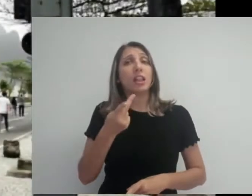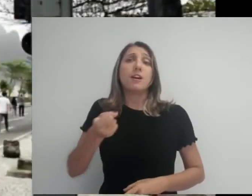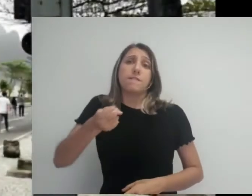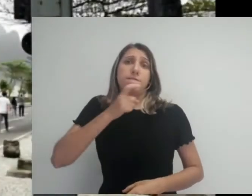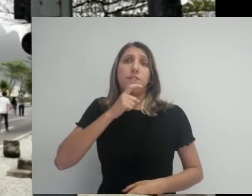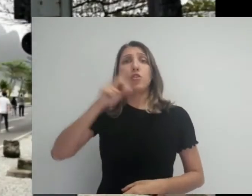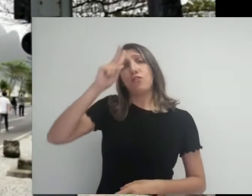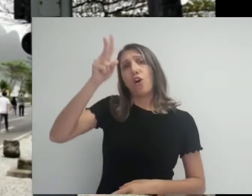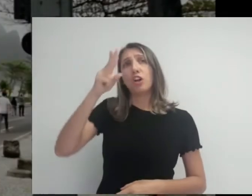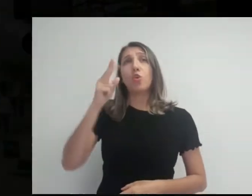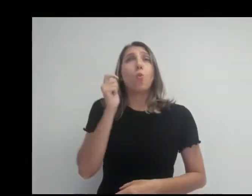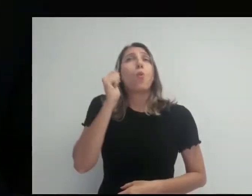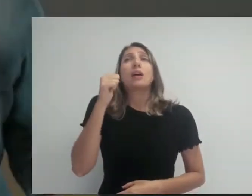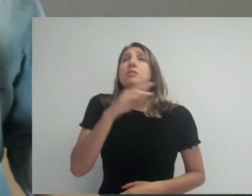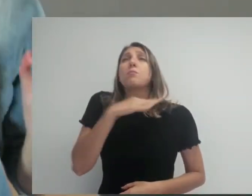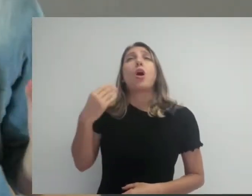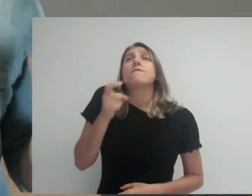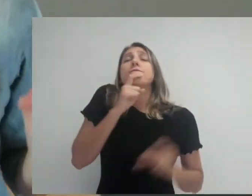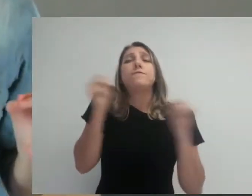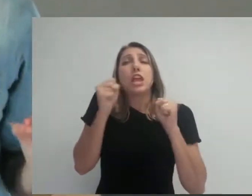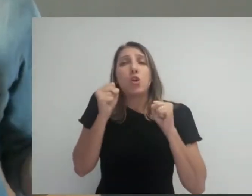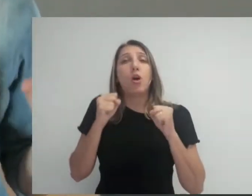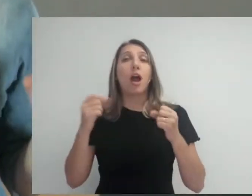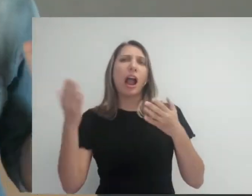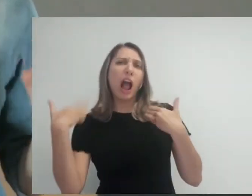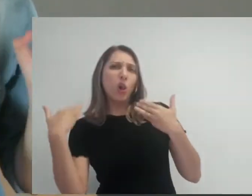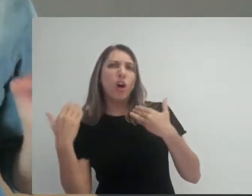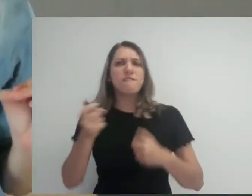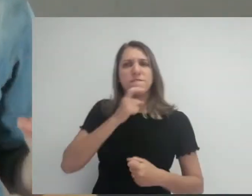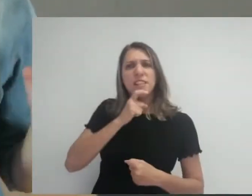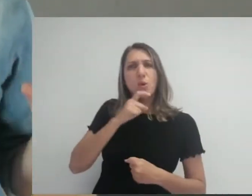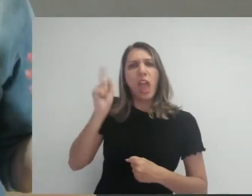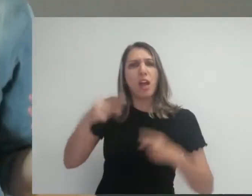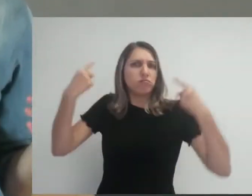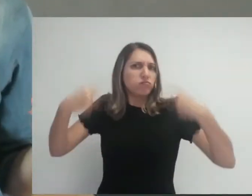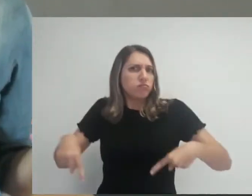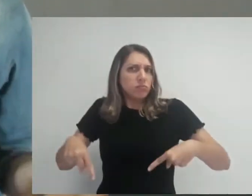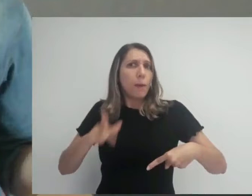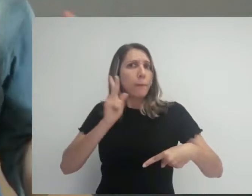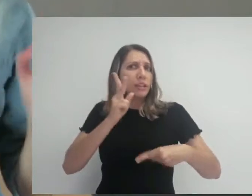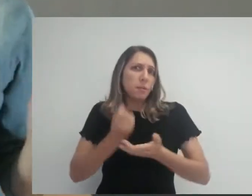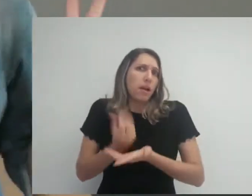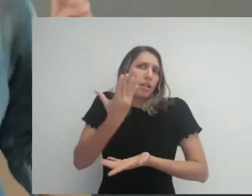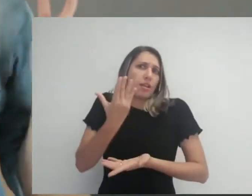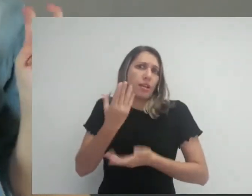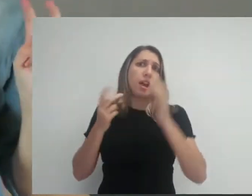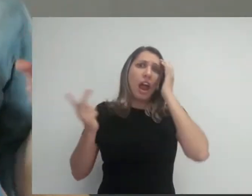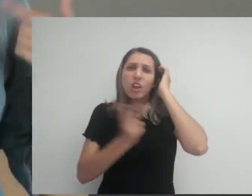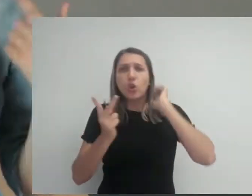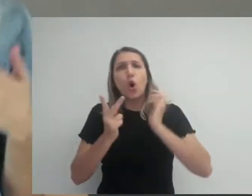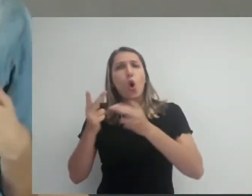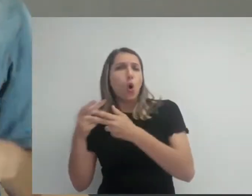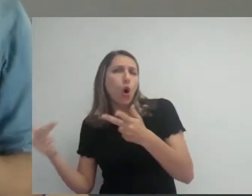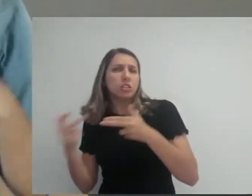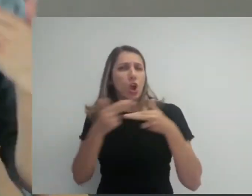está demais. Estou morrendo de frio. O calor e o frio seriam mesmo elementos opostos de mesma natureza? Seriam essas duas